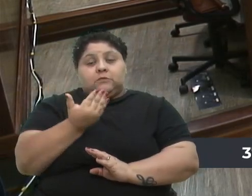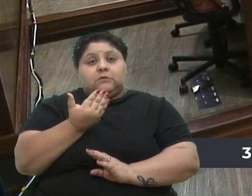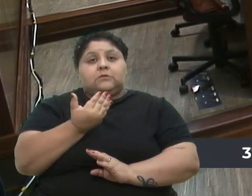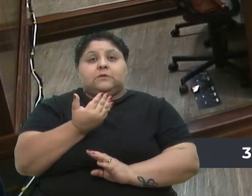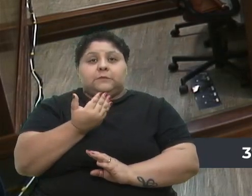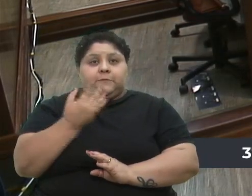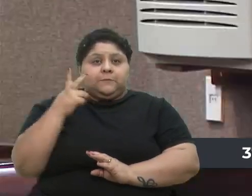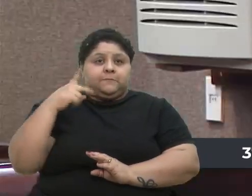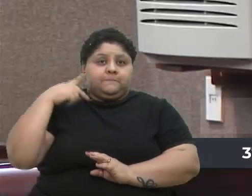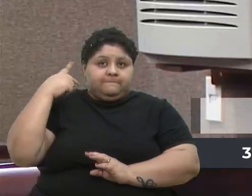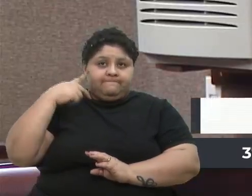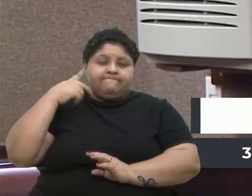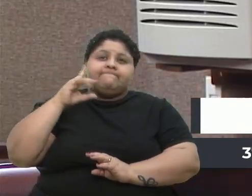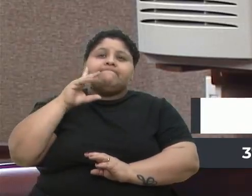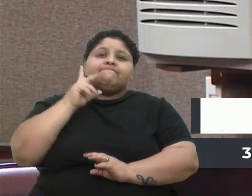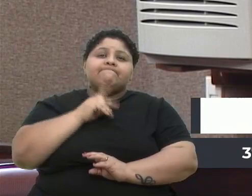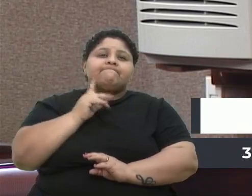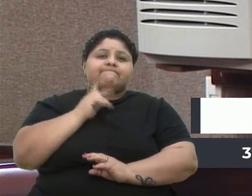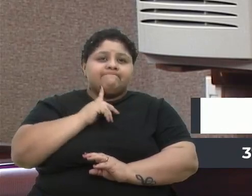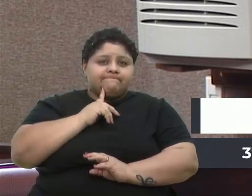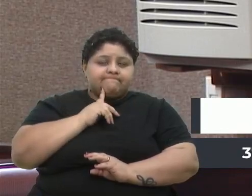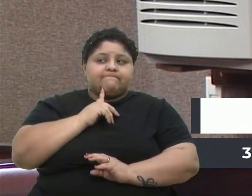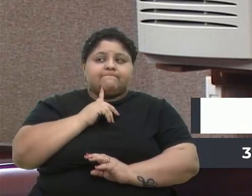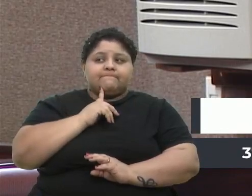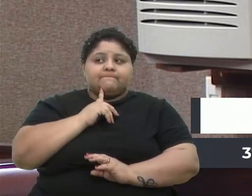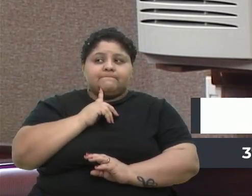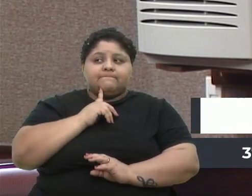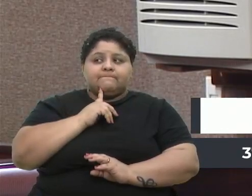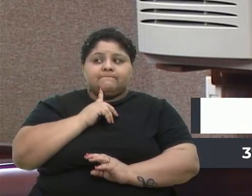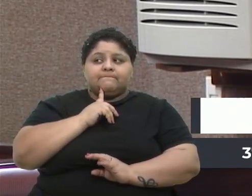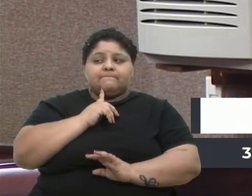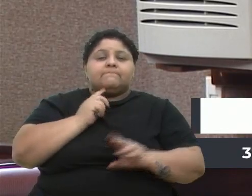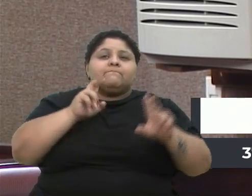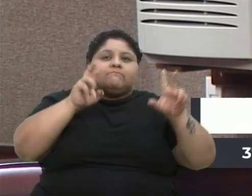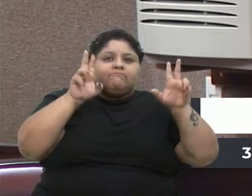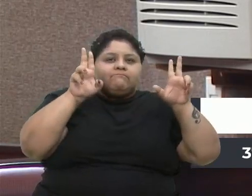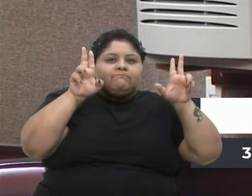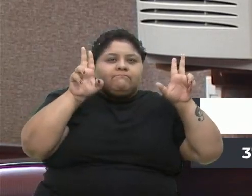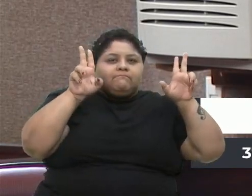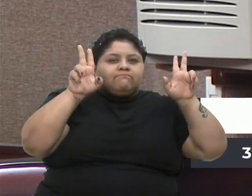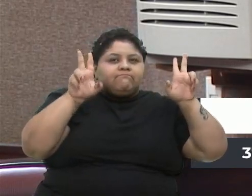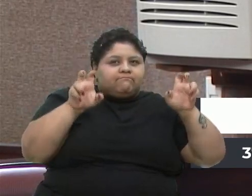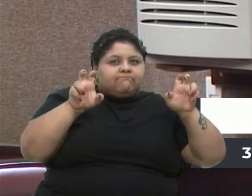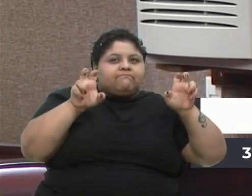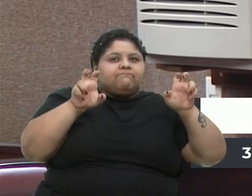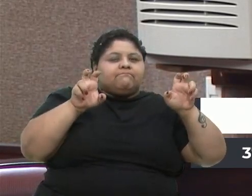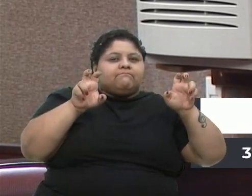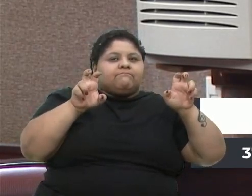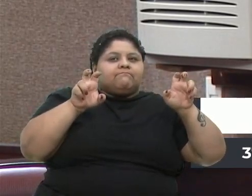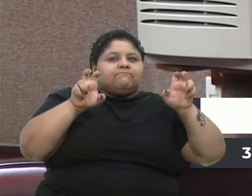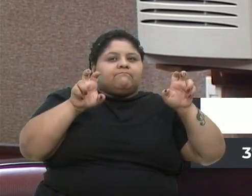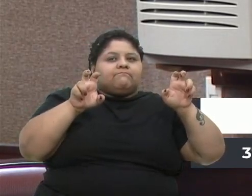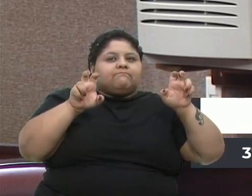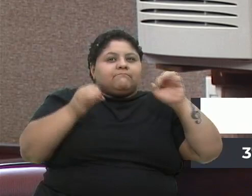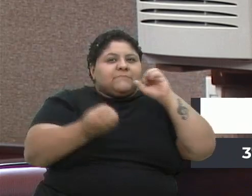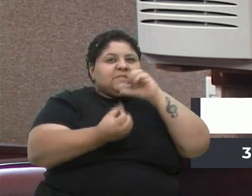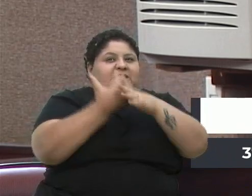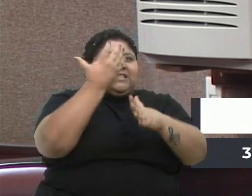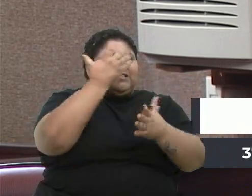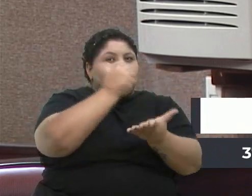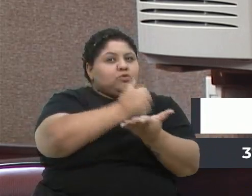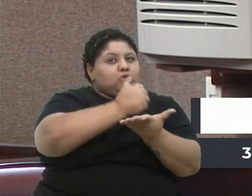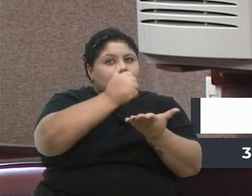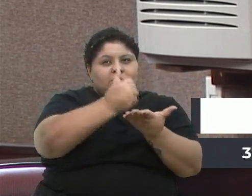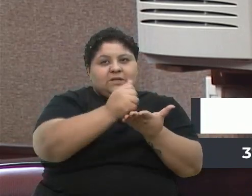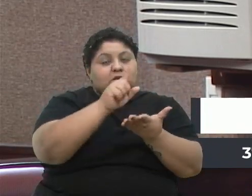vereador Renato sobre a questão ali da renovação do contrato, né? Ou melhor, da não renovação